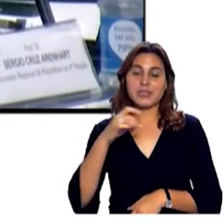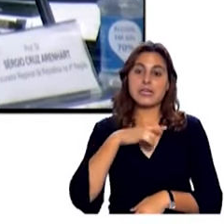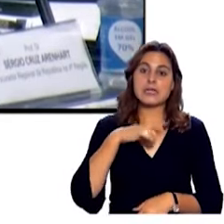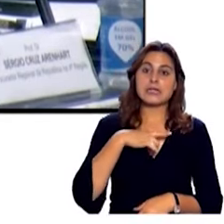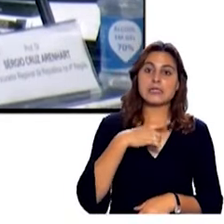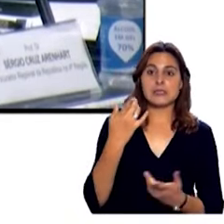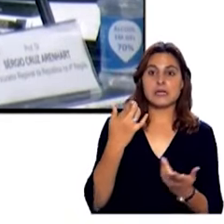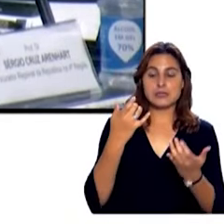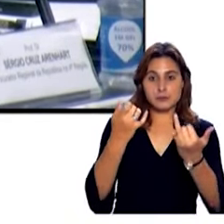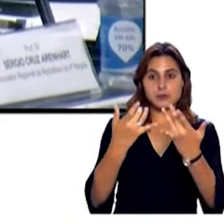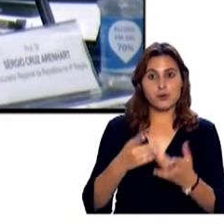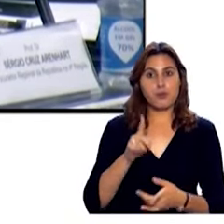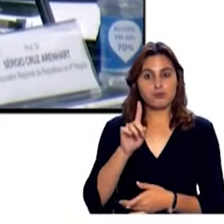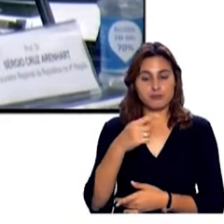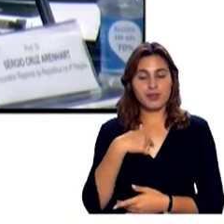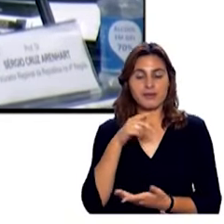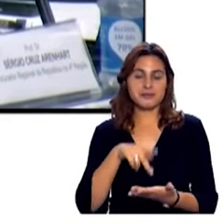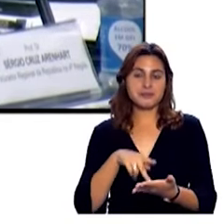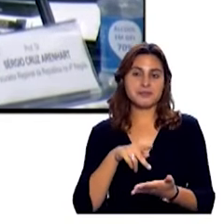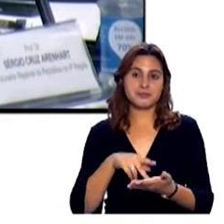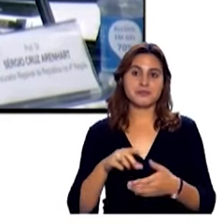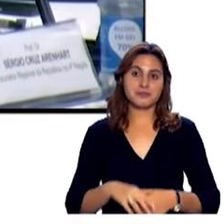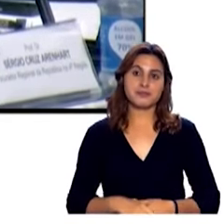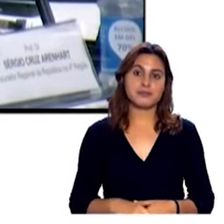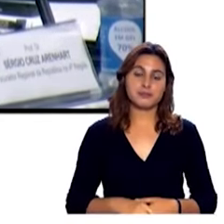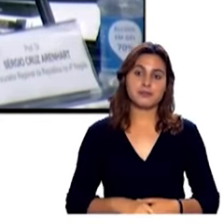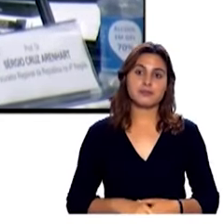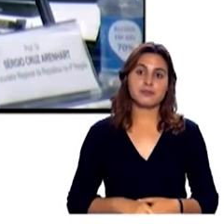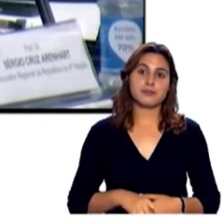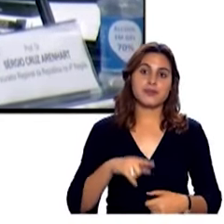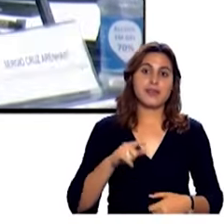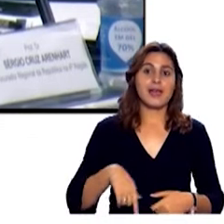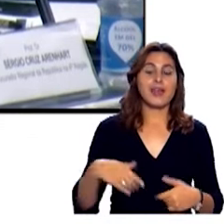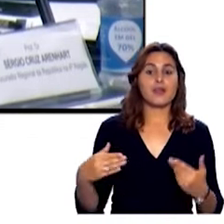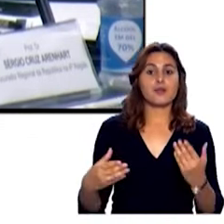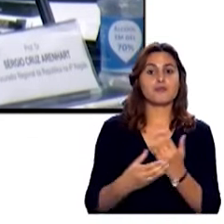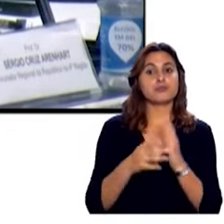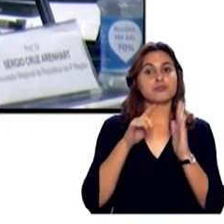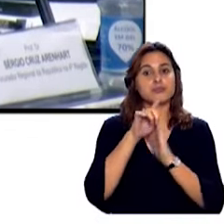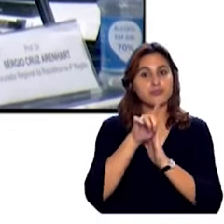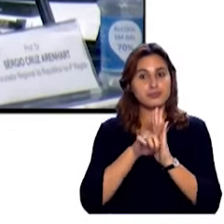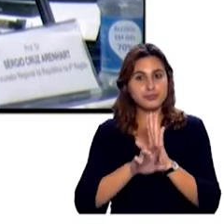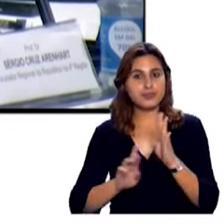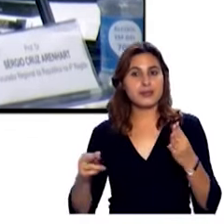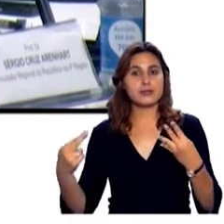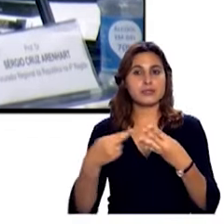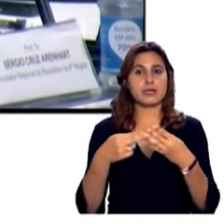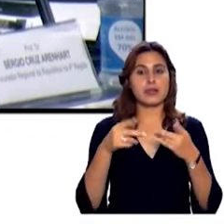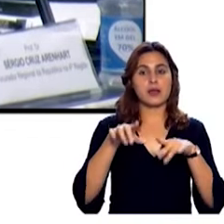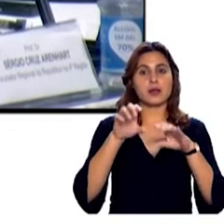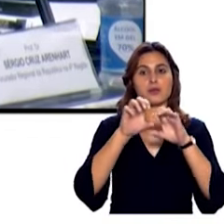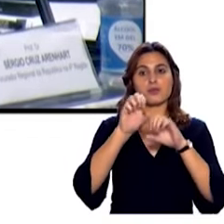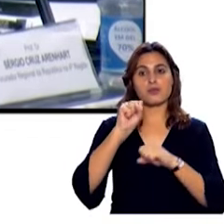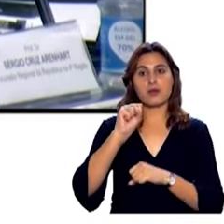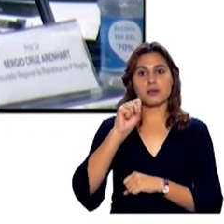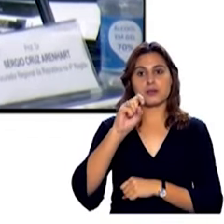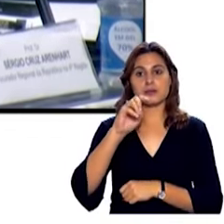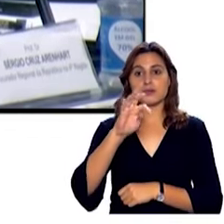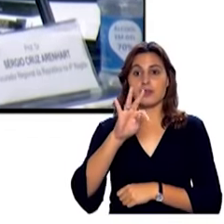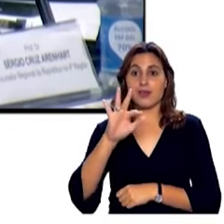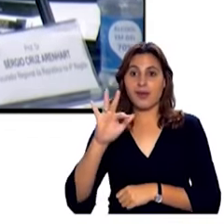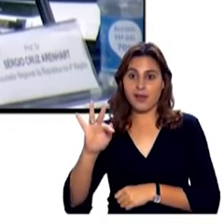que de fato é muito verdadeira que é a constatação de que o filtro recursal instalado no Supremo Tribunal Federal não foi propriamente o